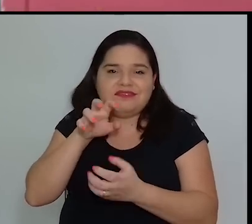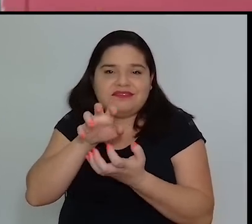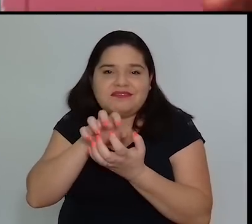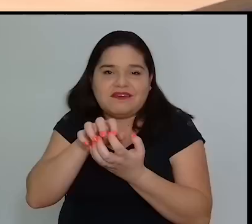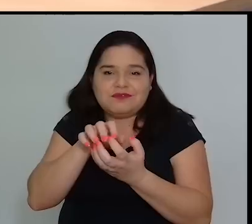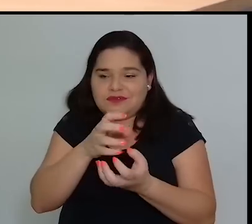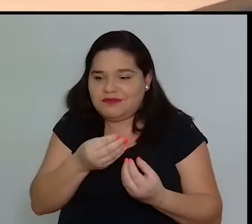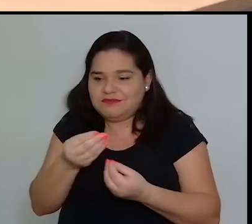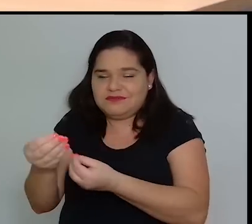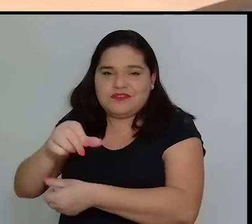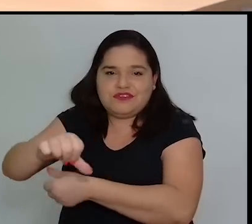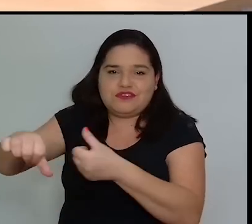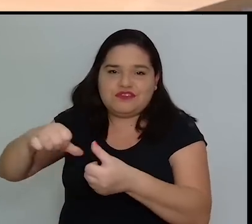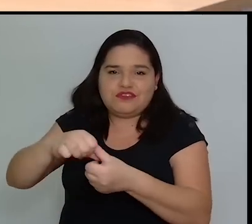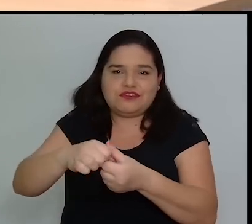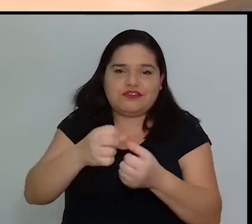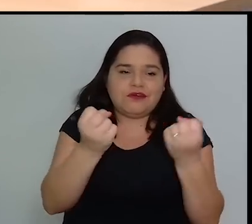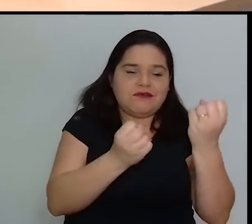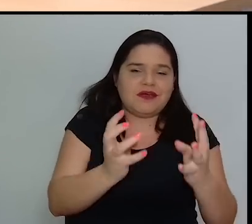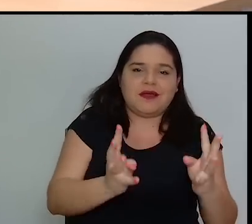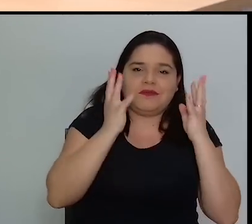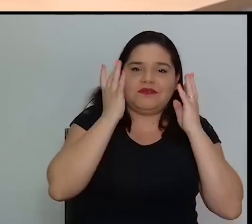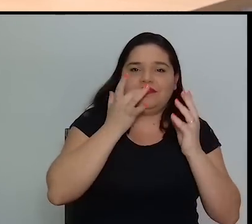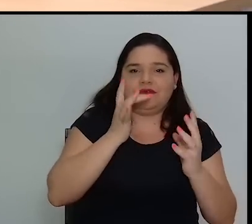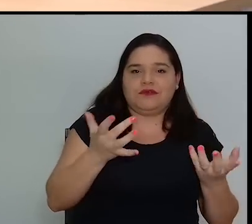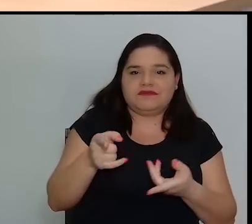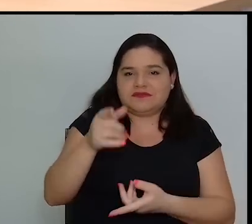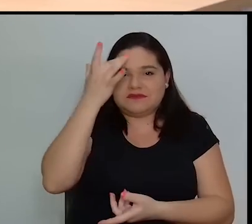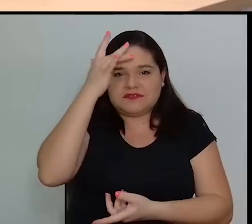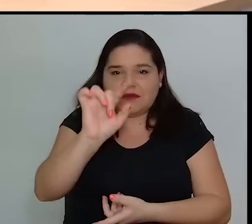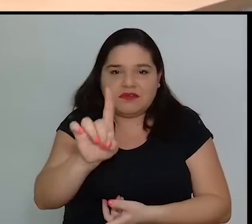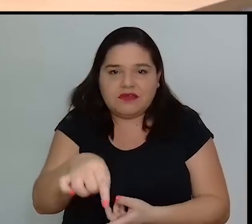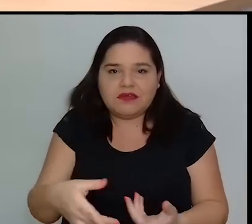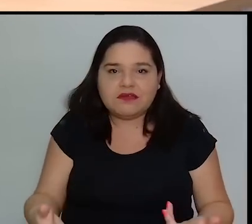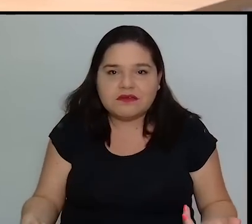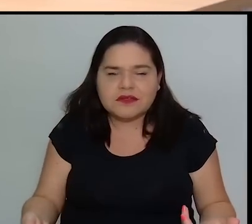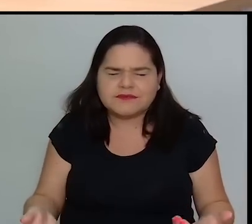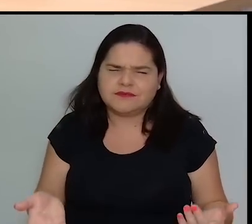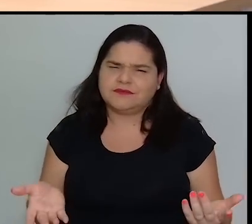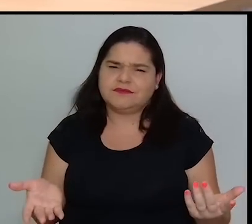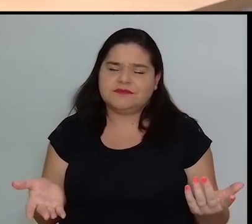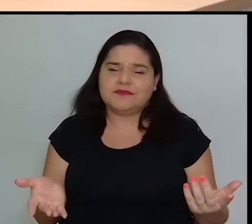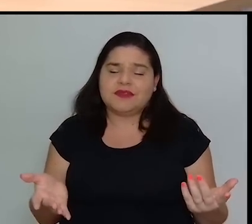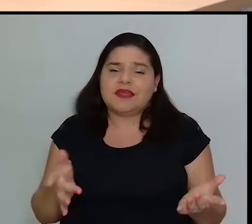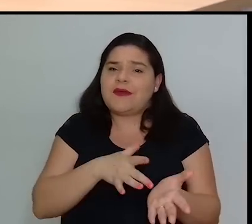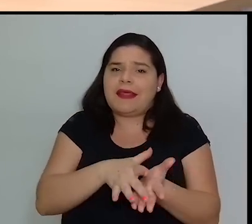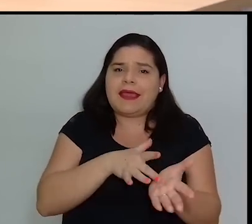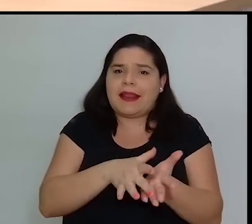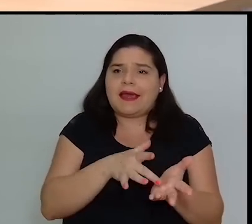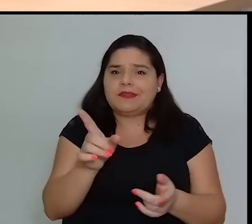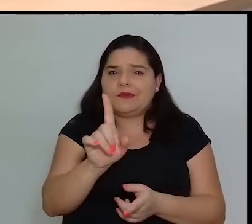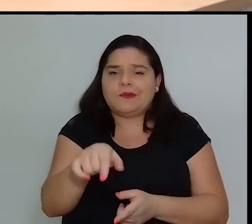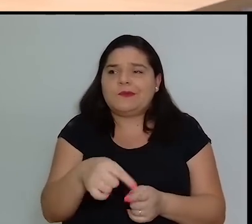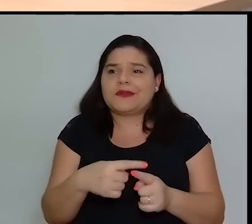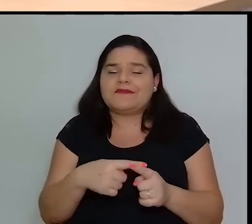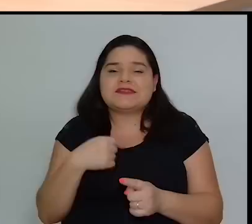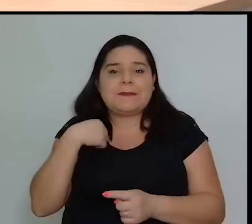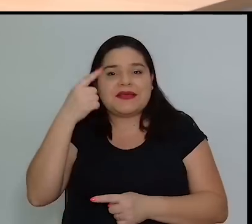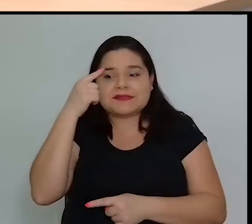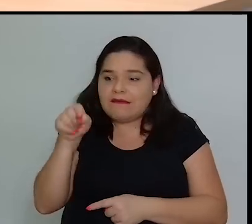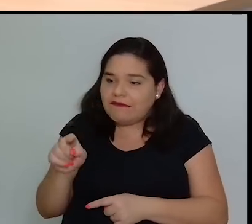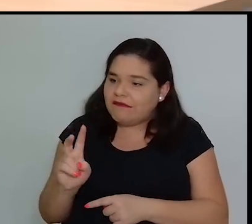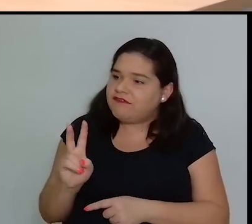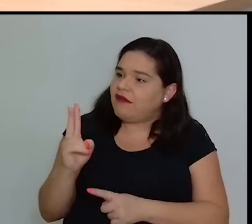vai enganado e você não é enganado Porque você acha que aquilo tanto valor